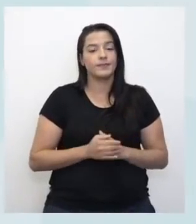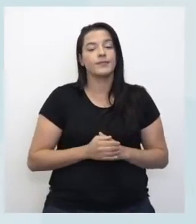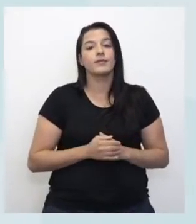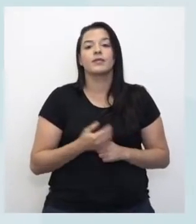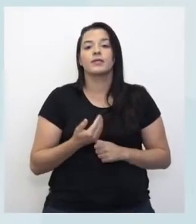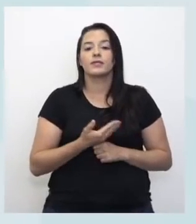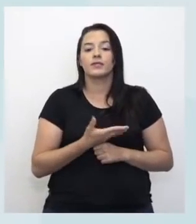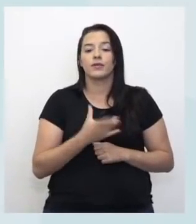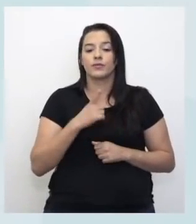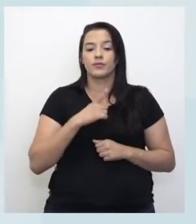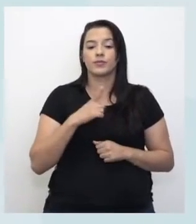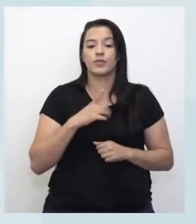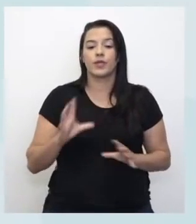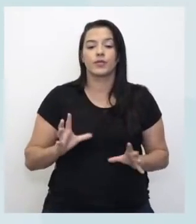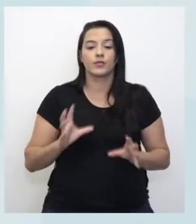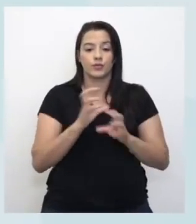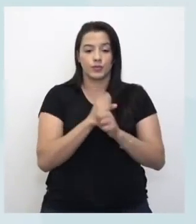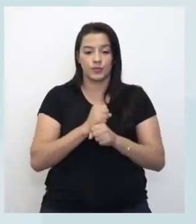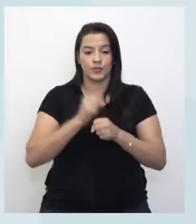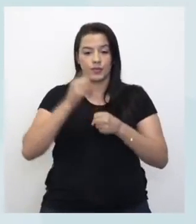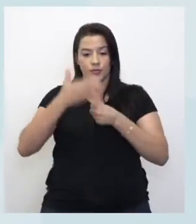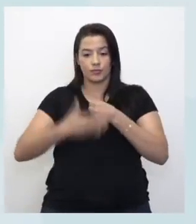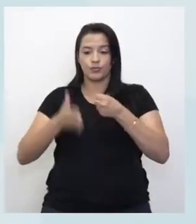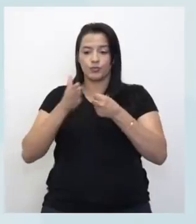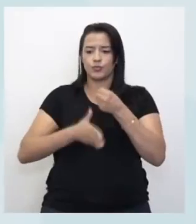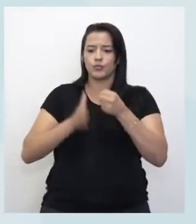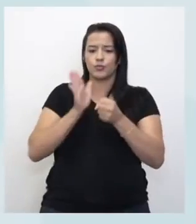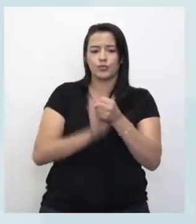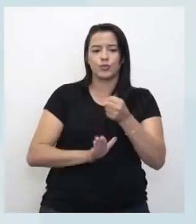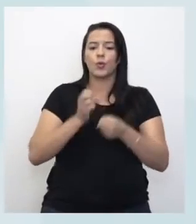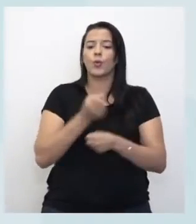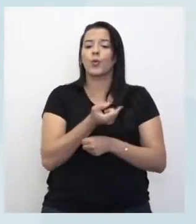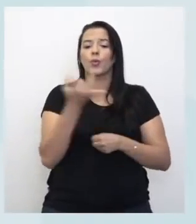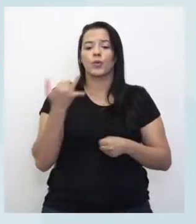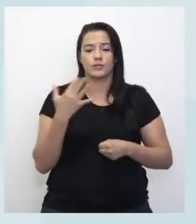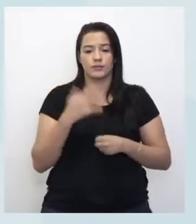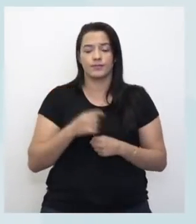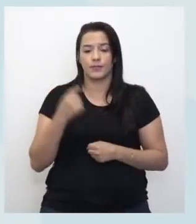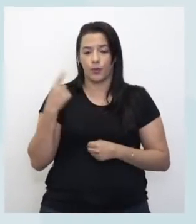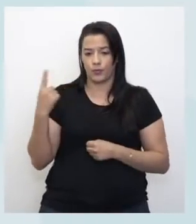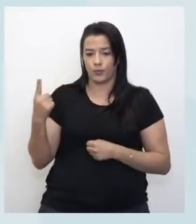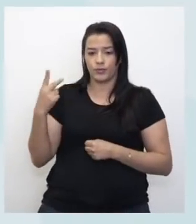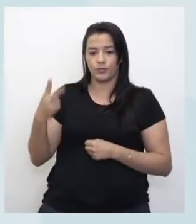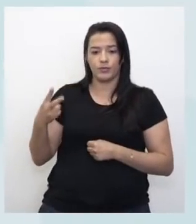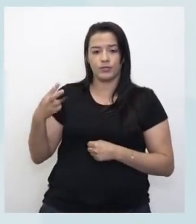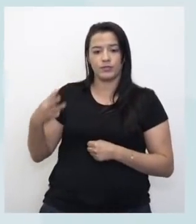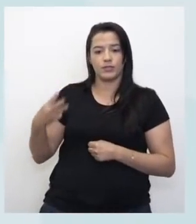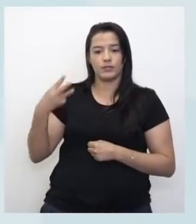temos o total de faces. Vamos contar? Aqui tem